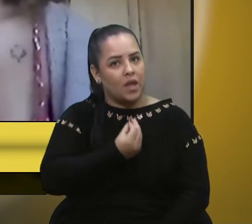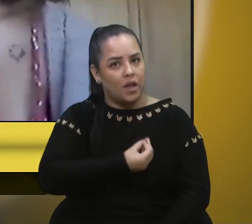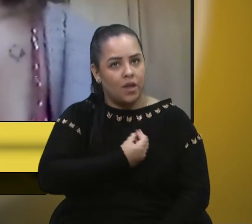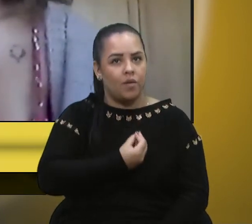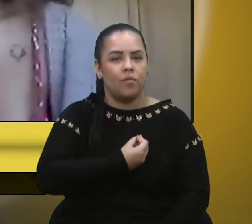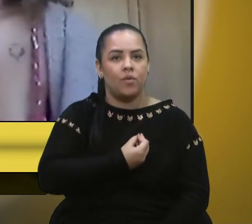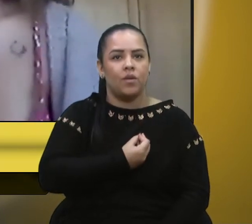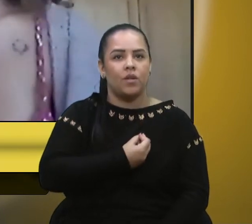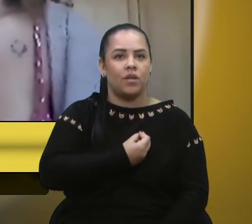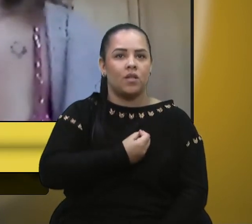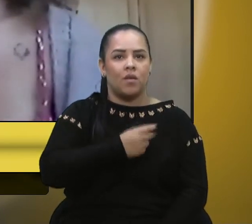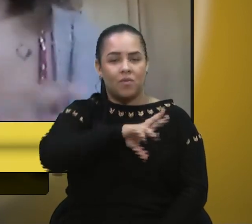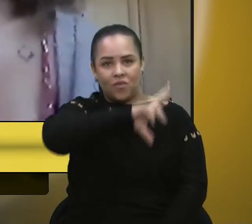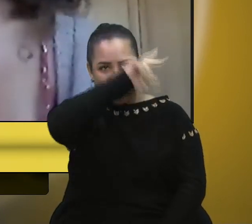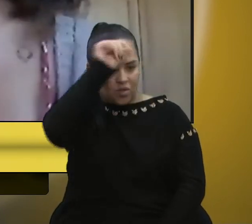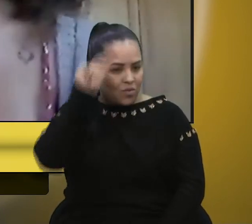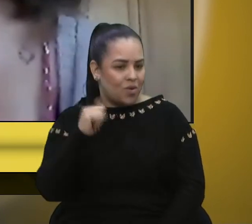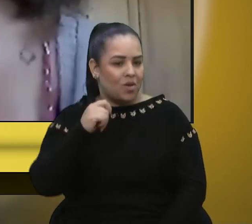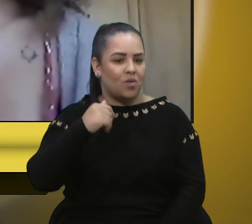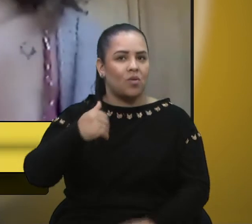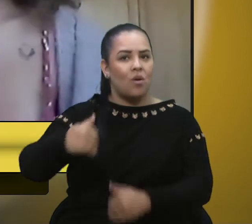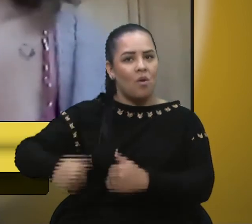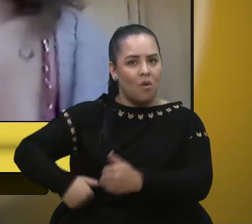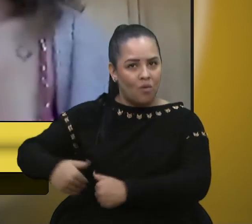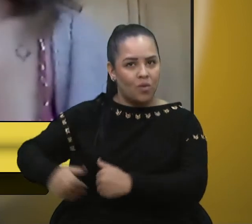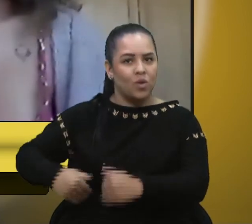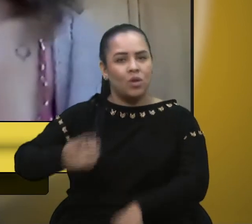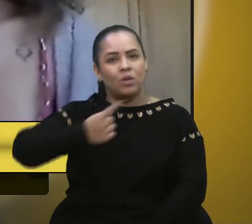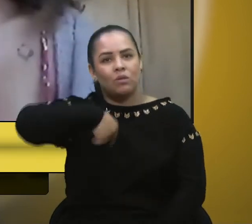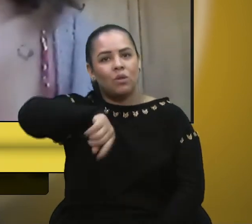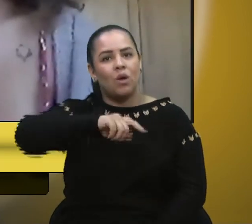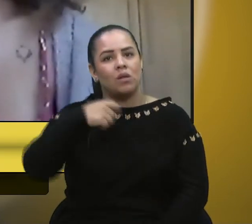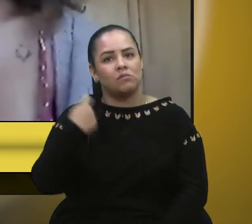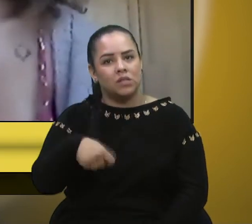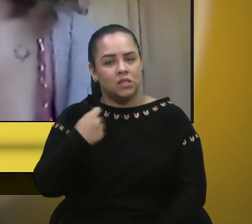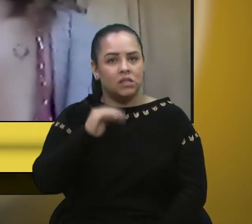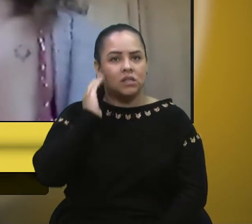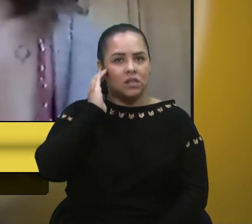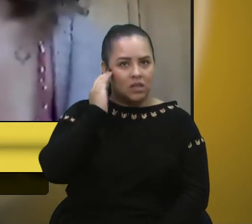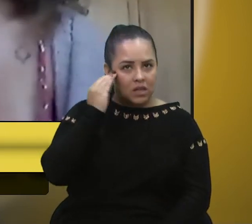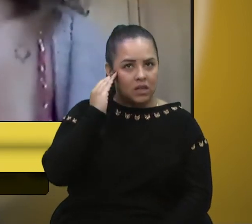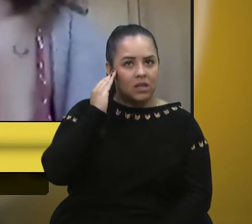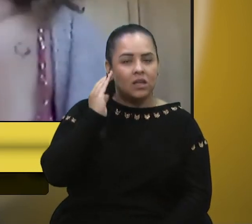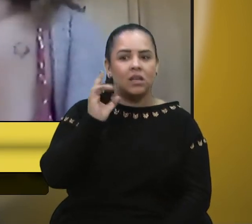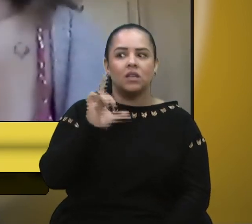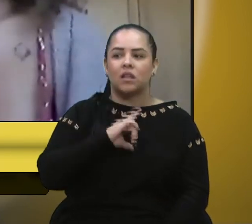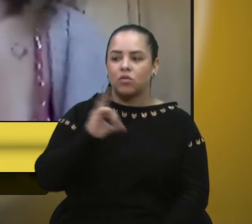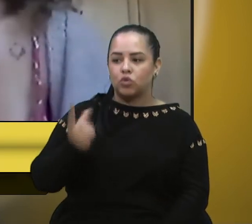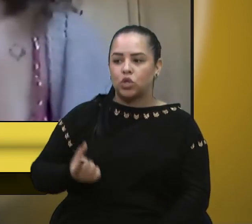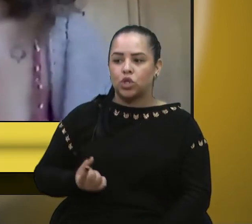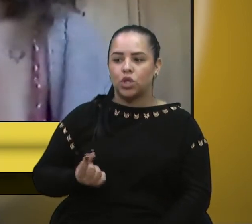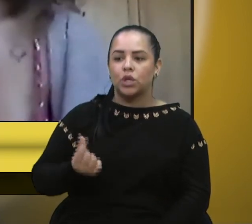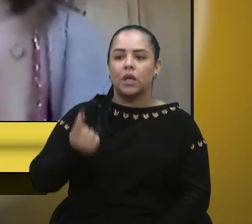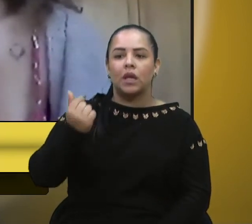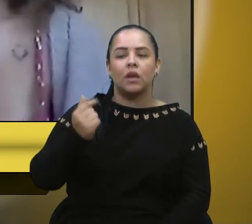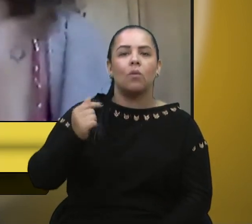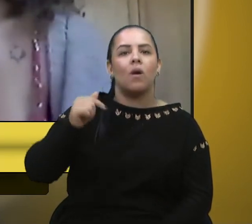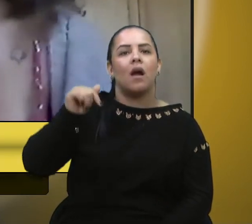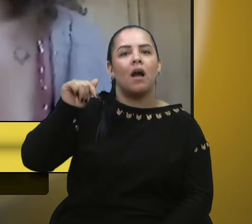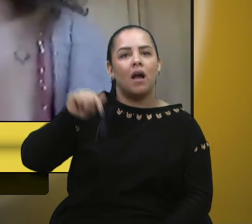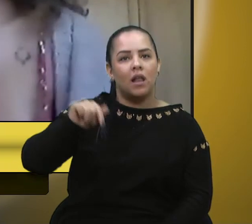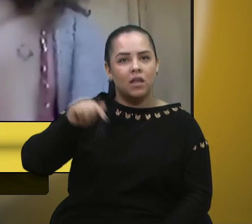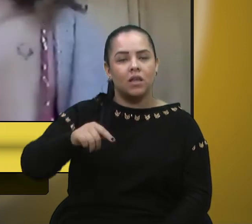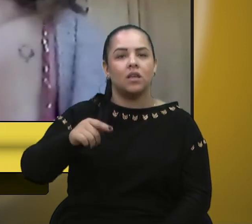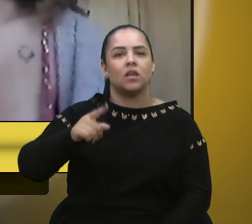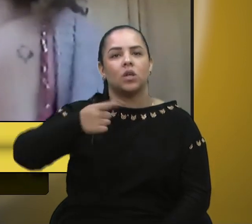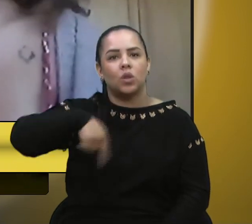nossa prefeitura, a gente também tem que entender que Caxias do Sul tem uma saúde financeira que nos permite buscar esses